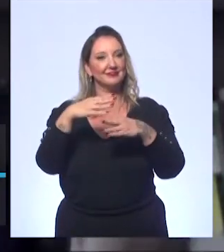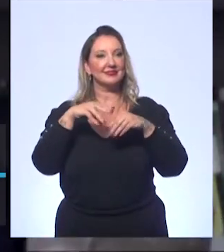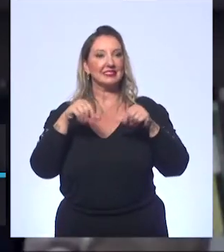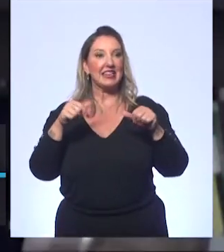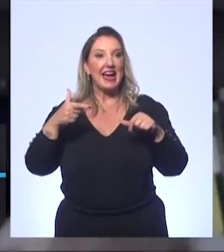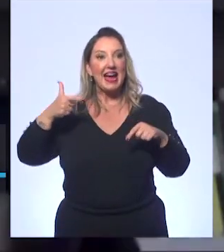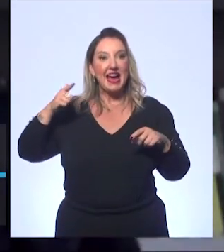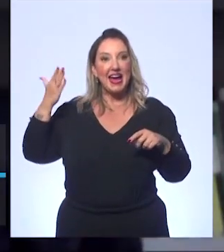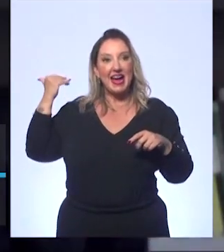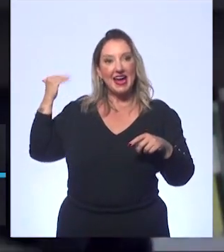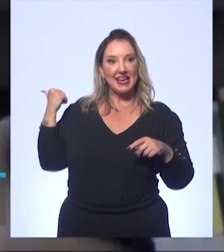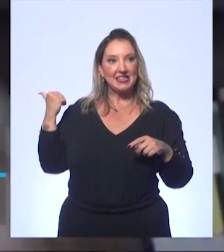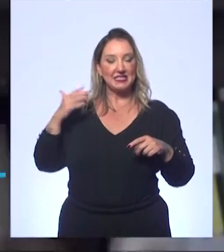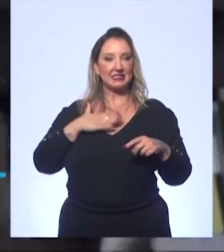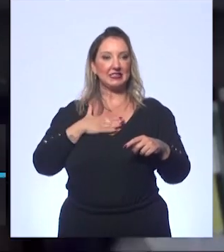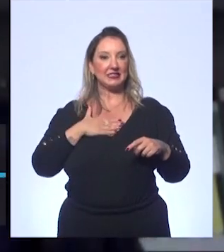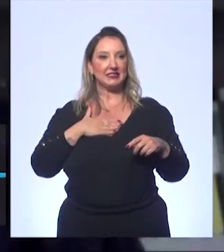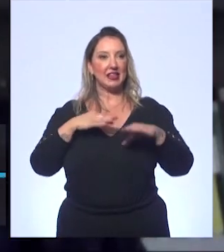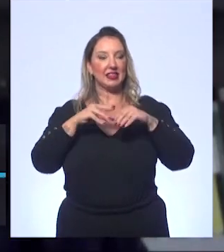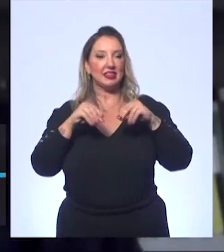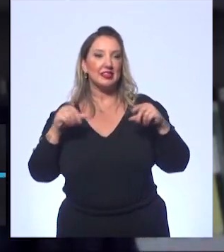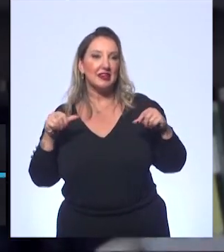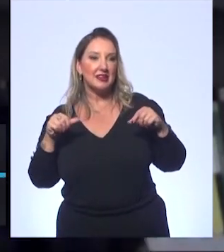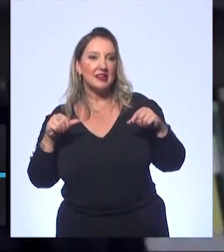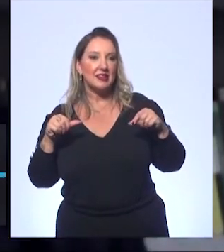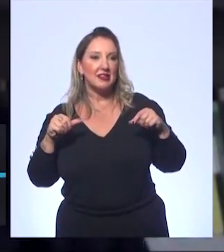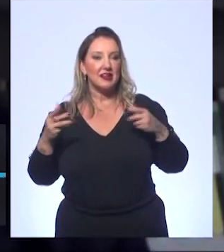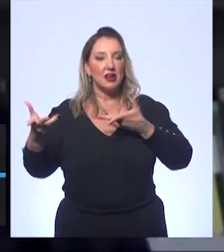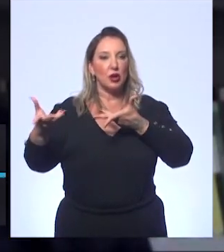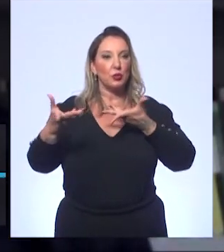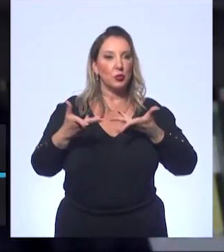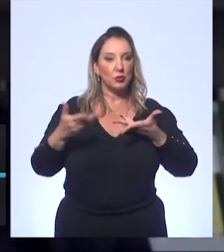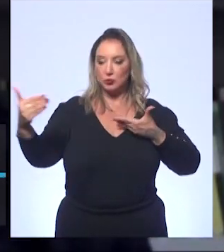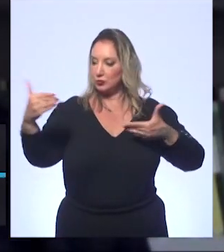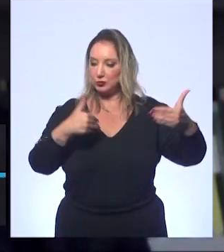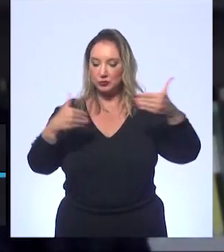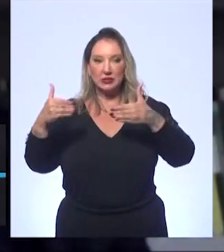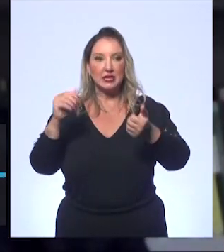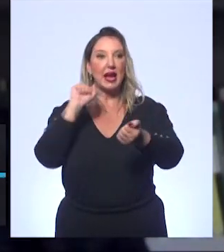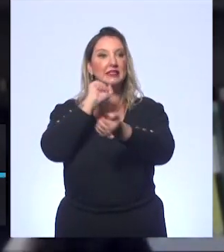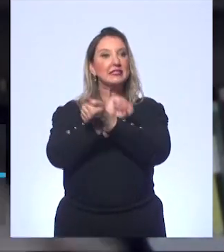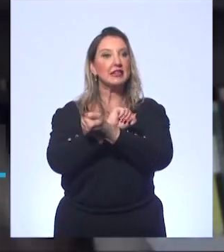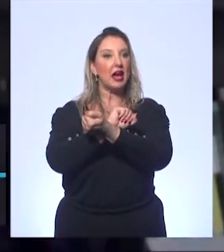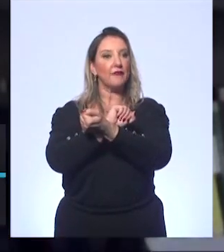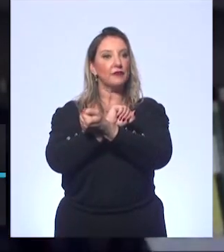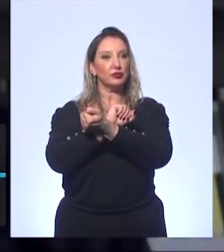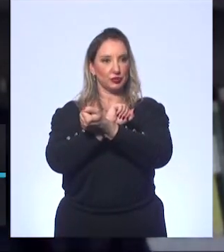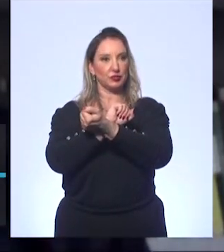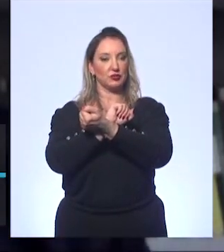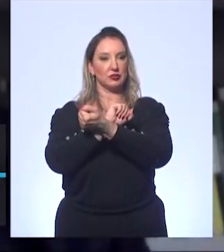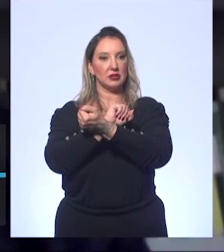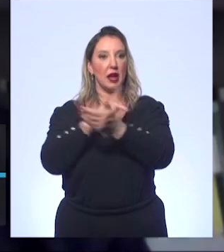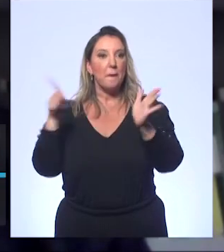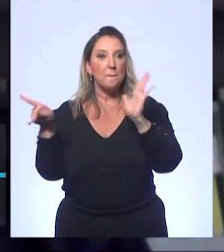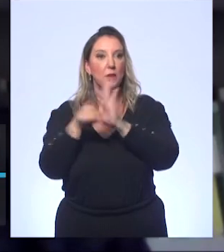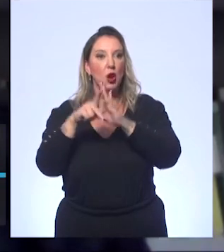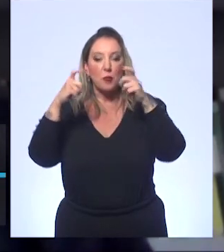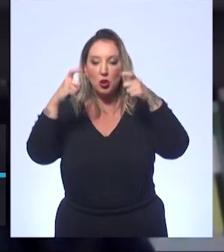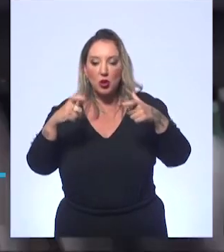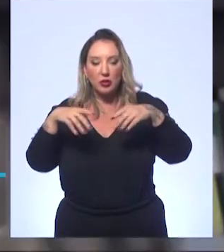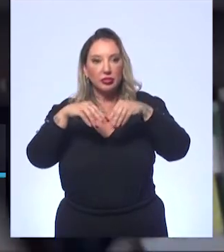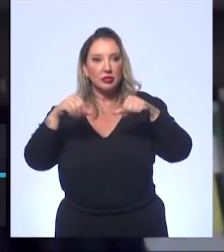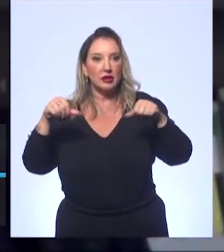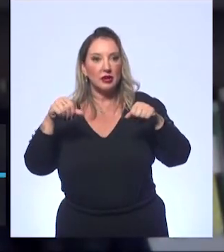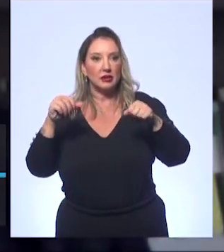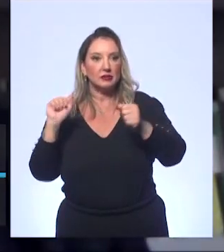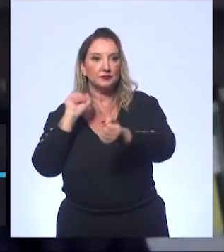Antes o Brasil era a terra em que acolhia os escravos, era a terra dos escravos, onde eram